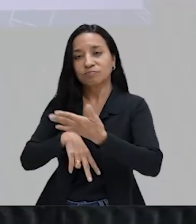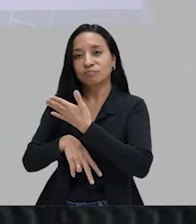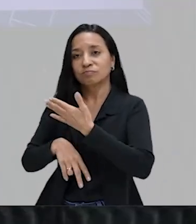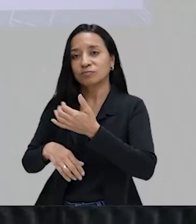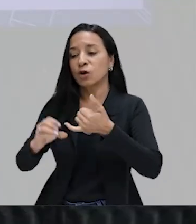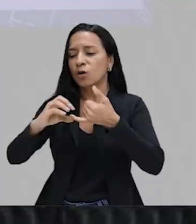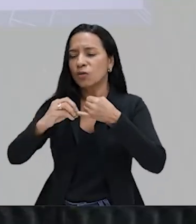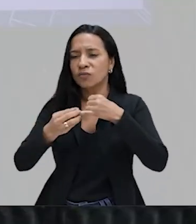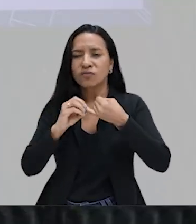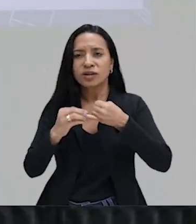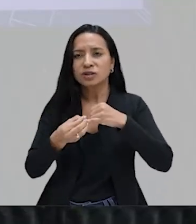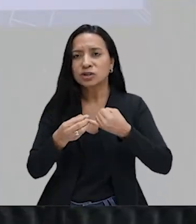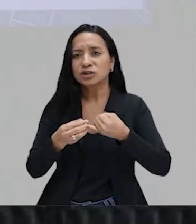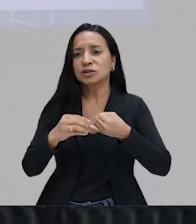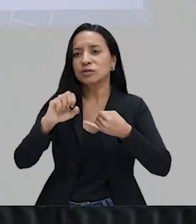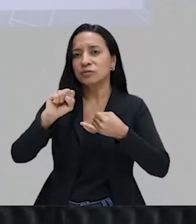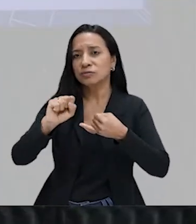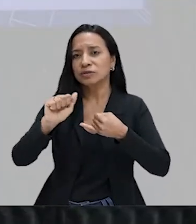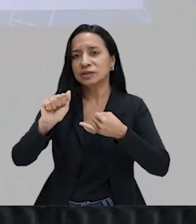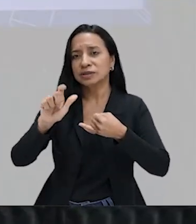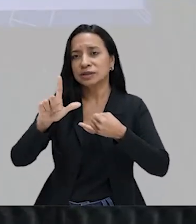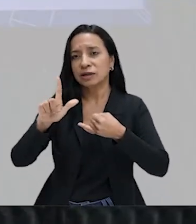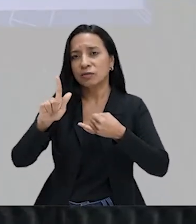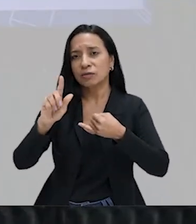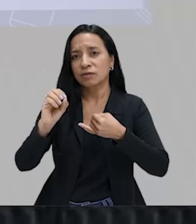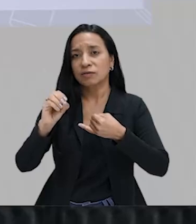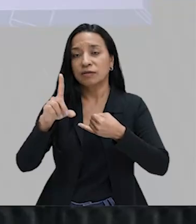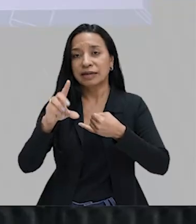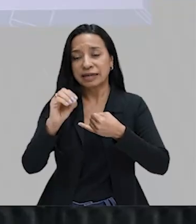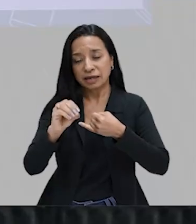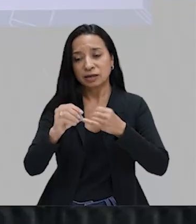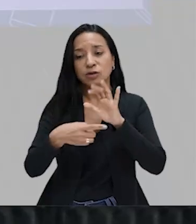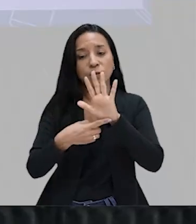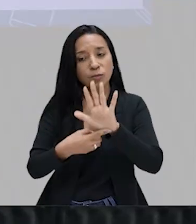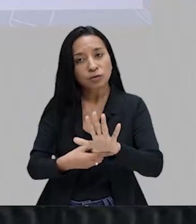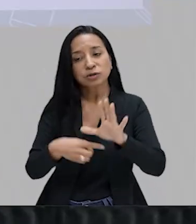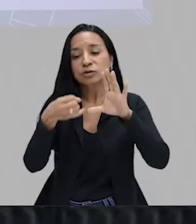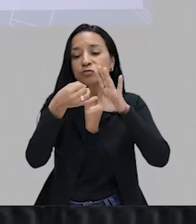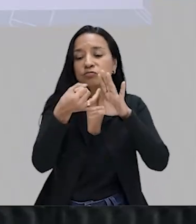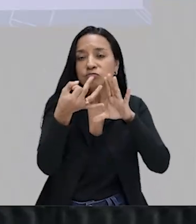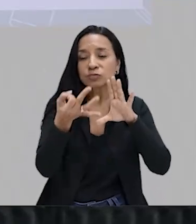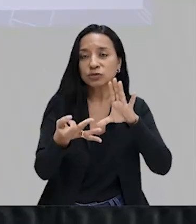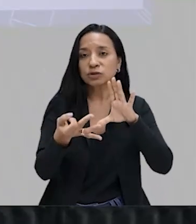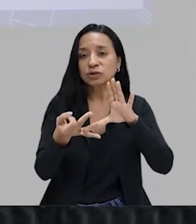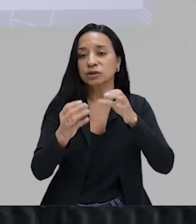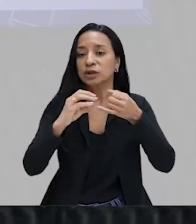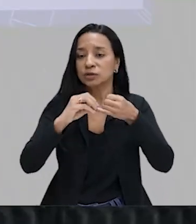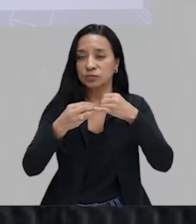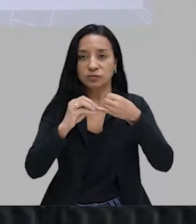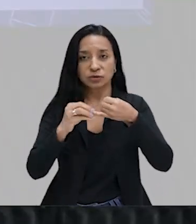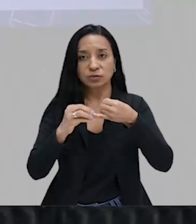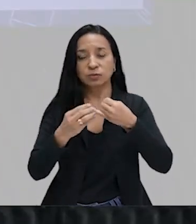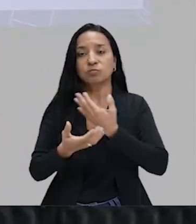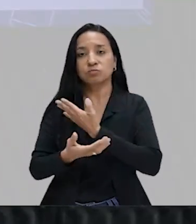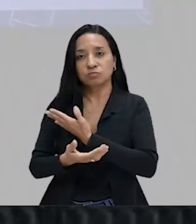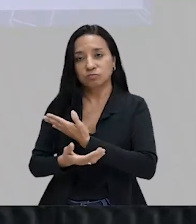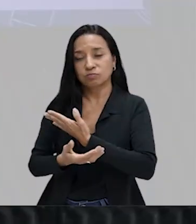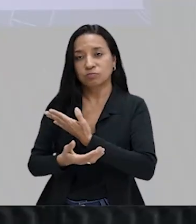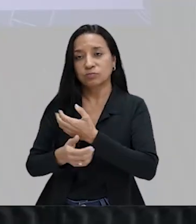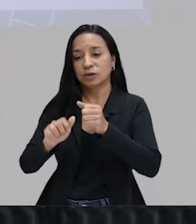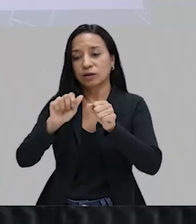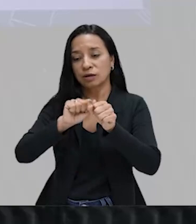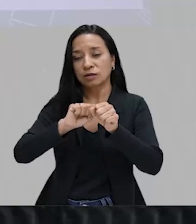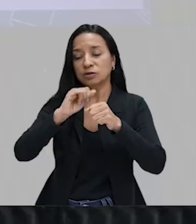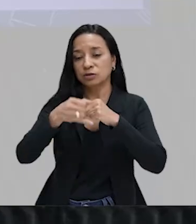está caracterizando a comida, está caracterizando, dando uma qualidade do feijão. E aí, sim, nesse caso, ele é um